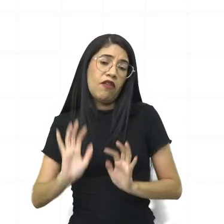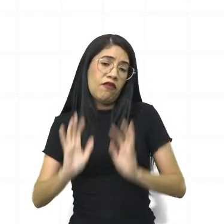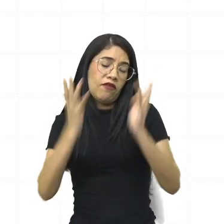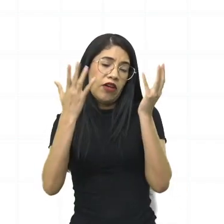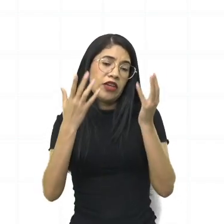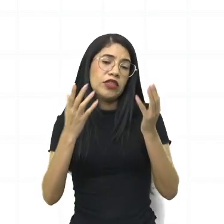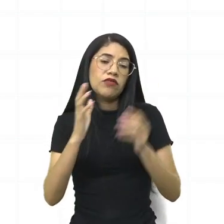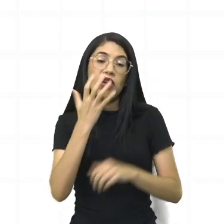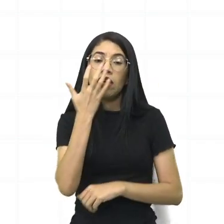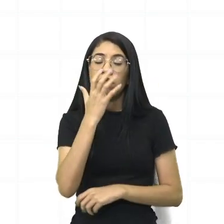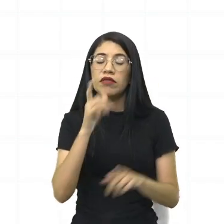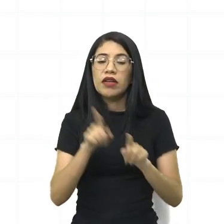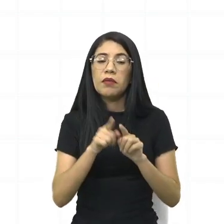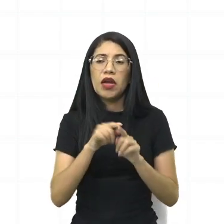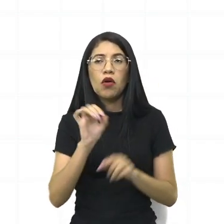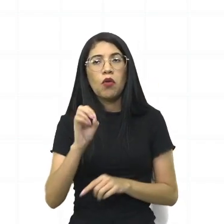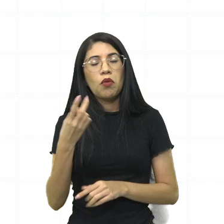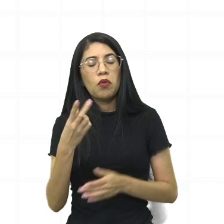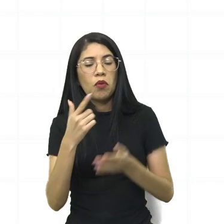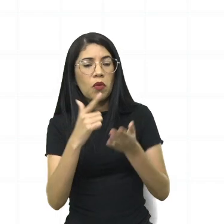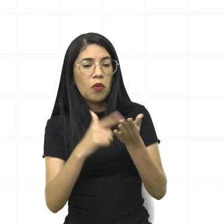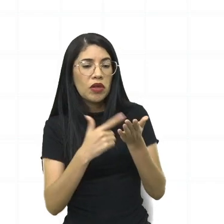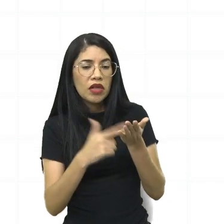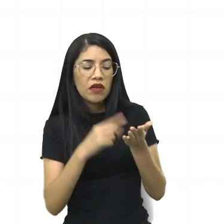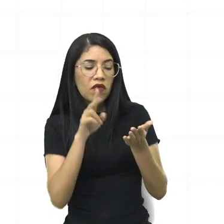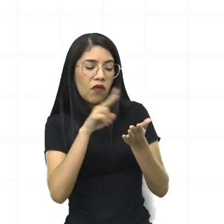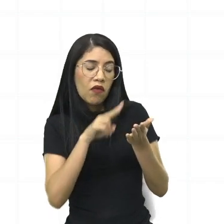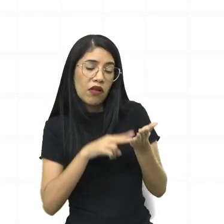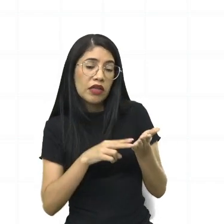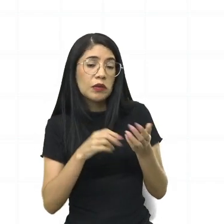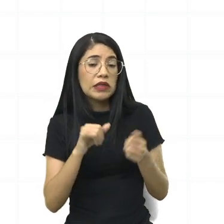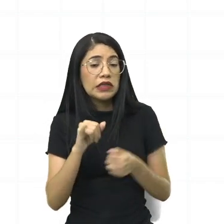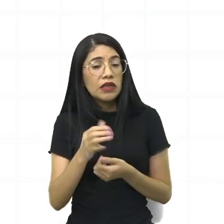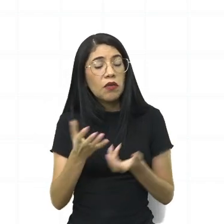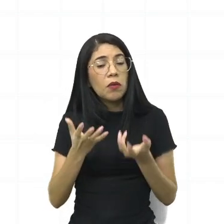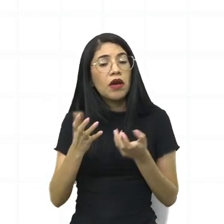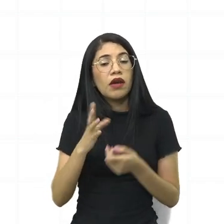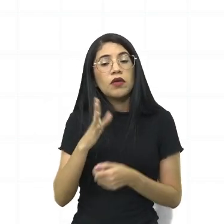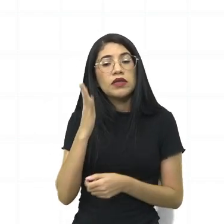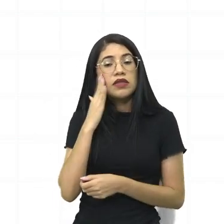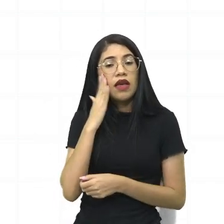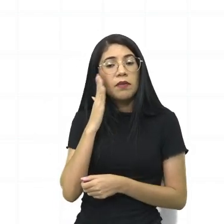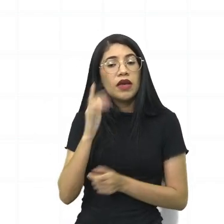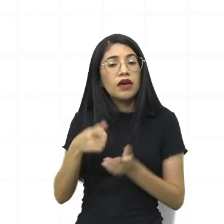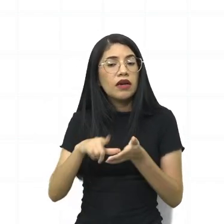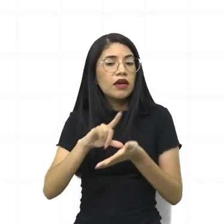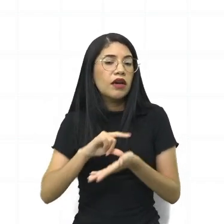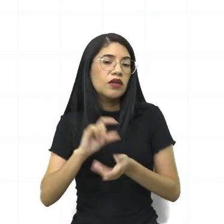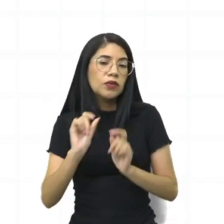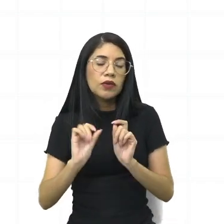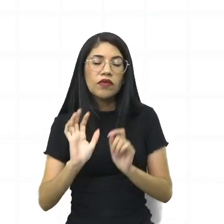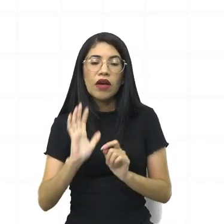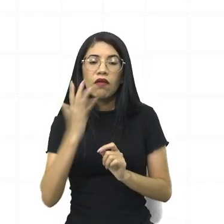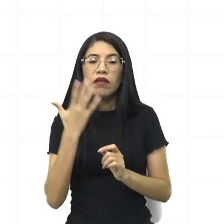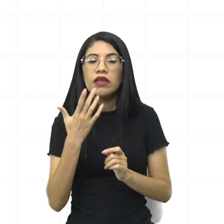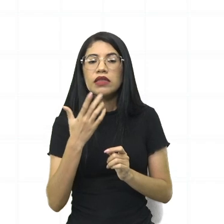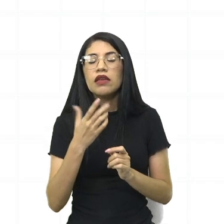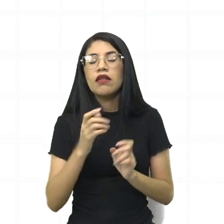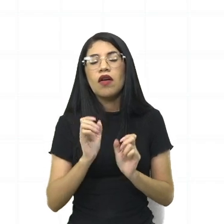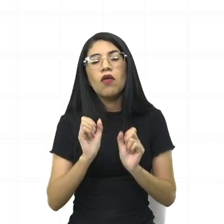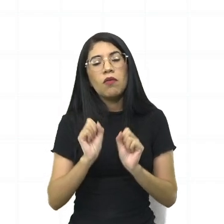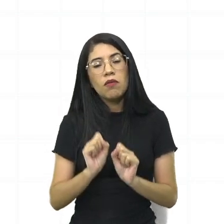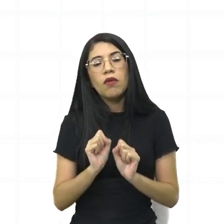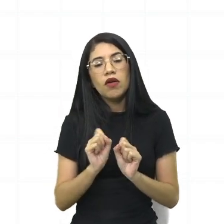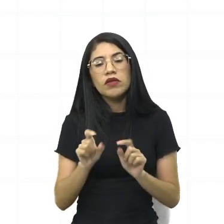Vou ler um livro. Então, para que eu tenha um conhecimento prévio, né? Um conhecimento antes de eu conhecer realmente esse objeto, eu